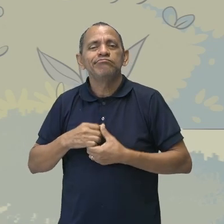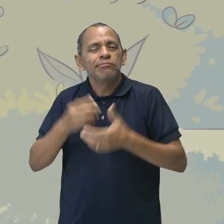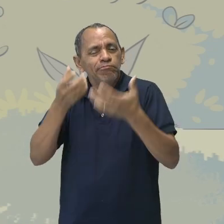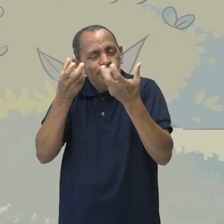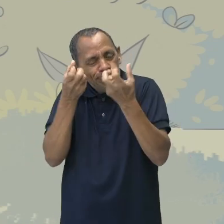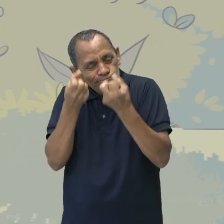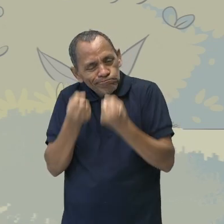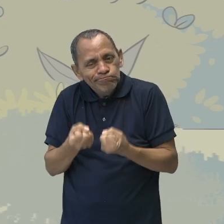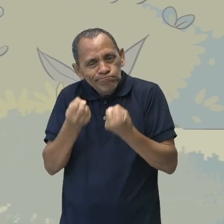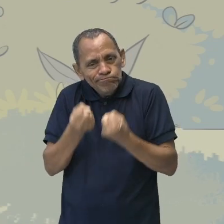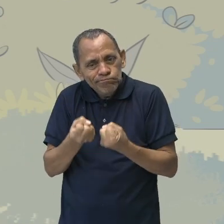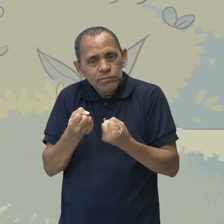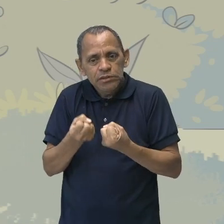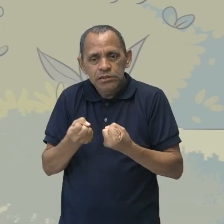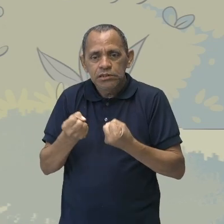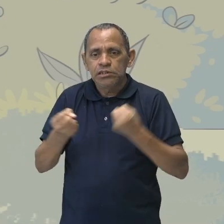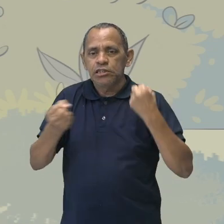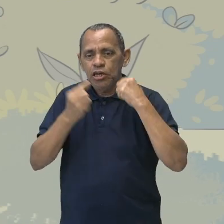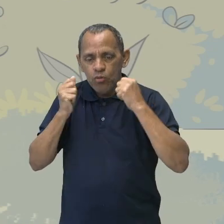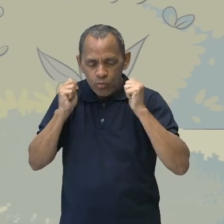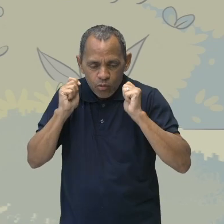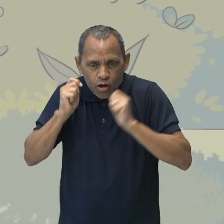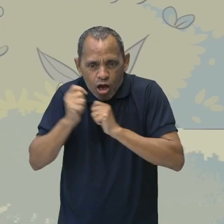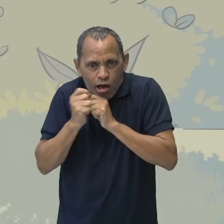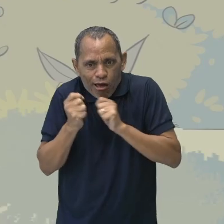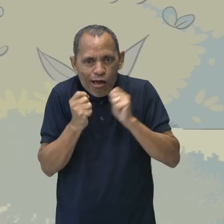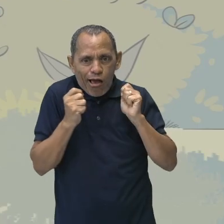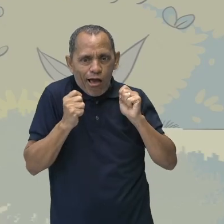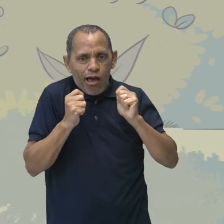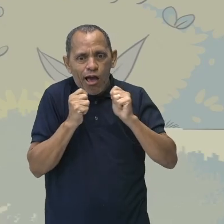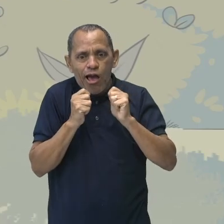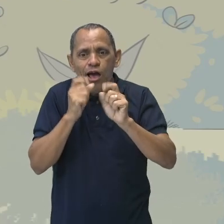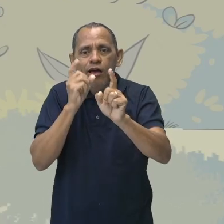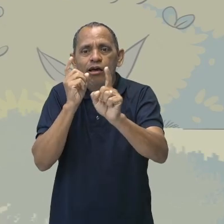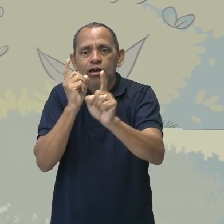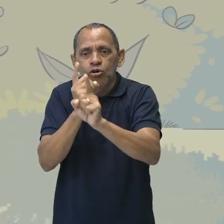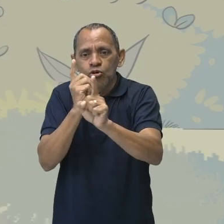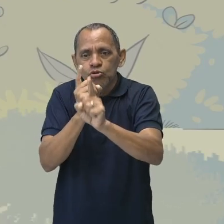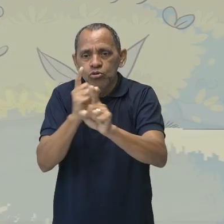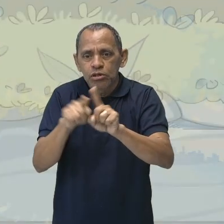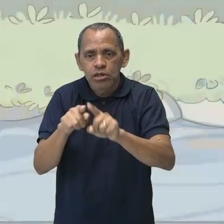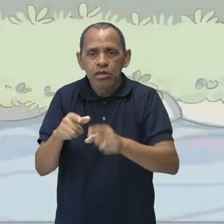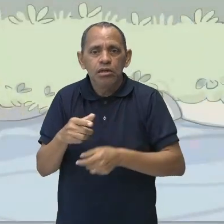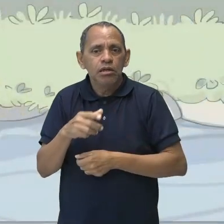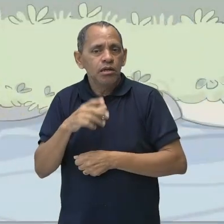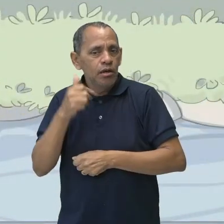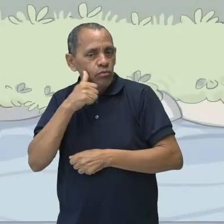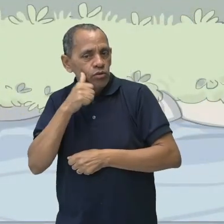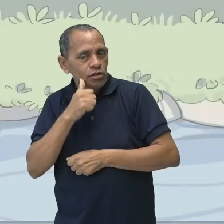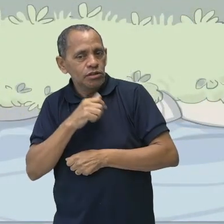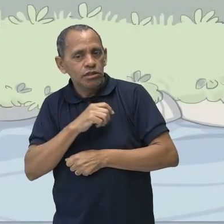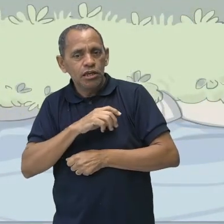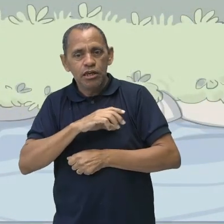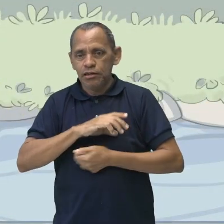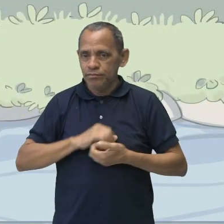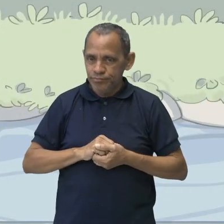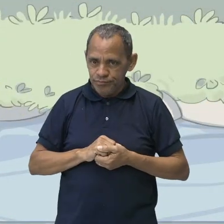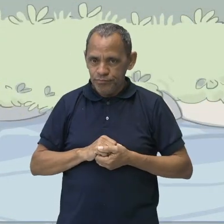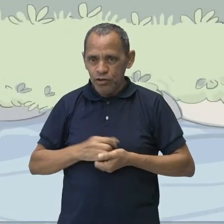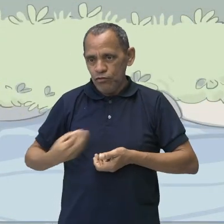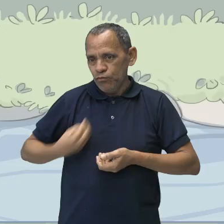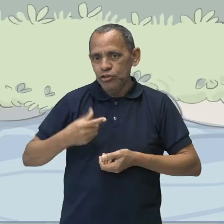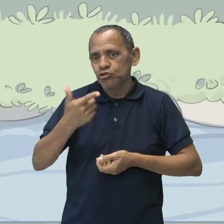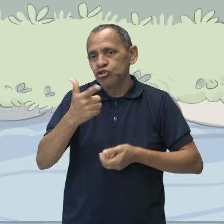Seu coração se encheu de tristeza e ele não conseguiu suportar a dor da perda. Sem razão para